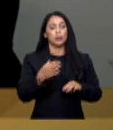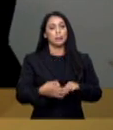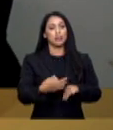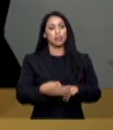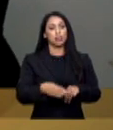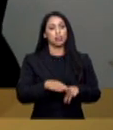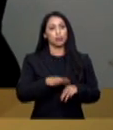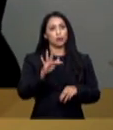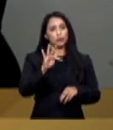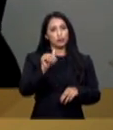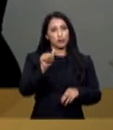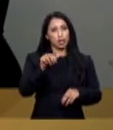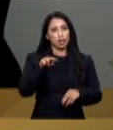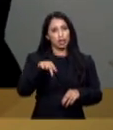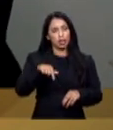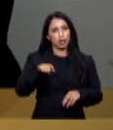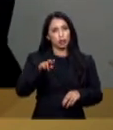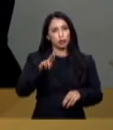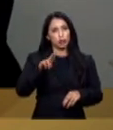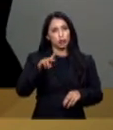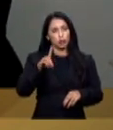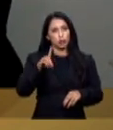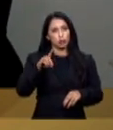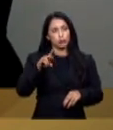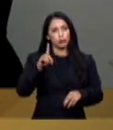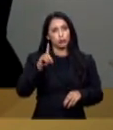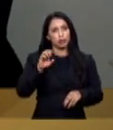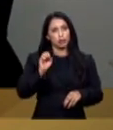Fagundes, que era um homem absolutamente